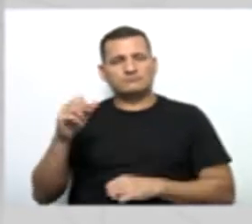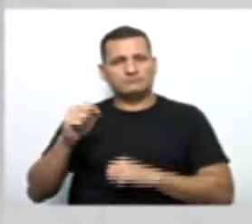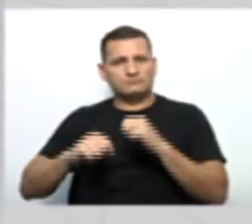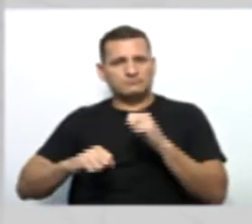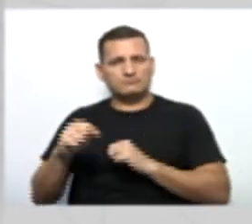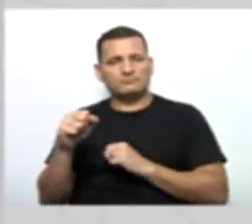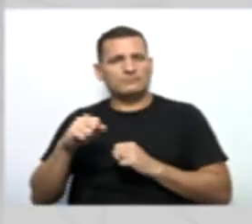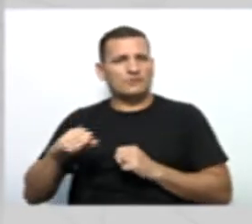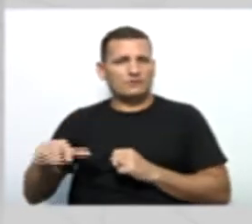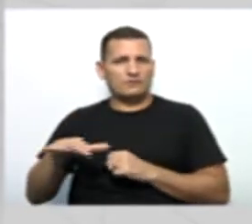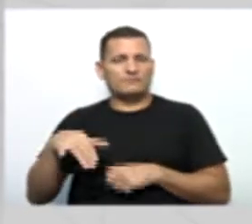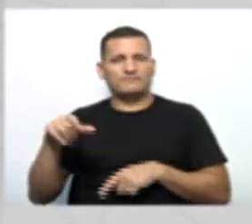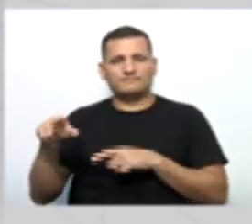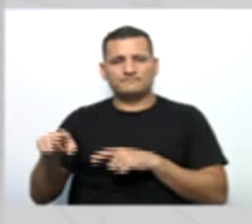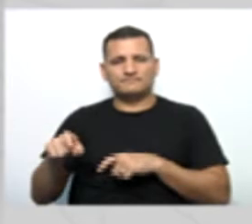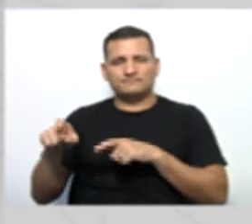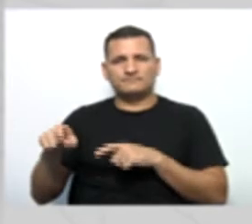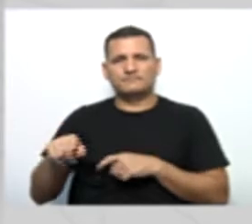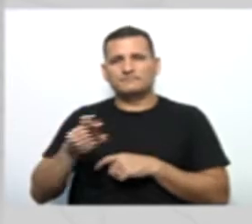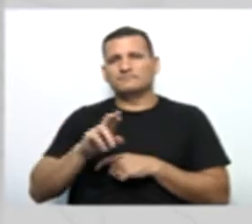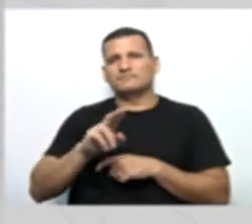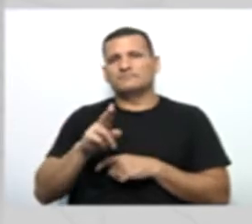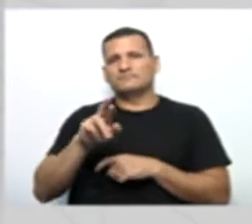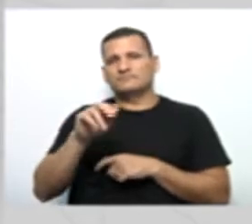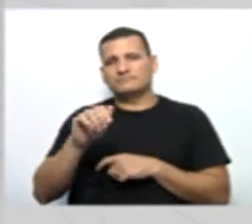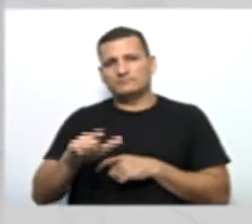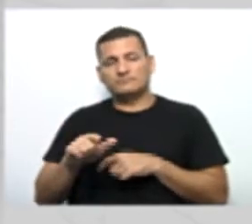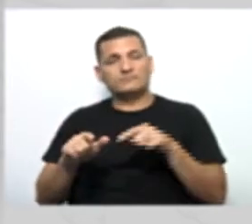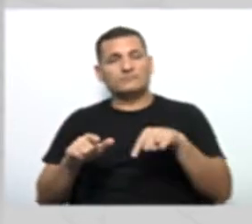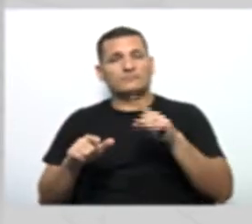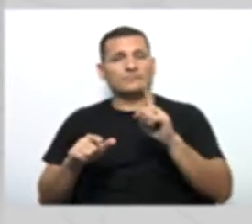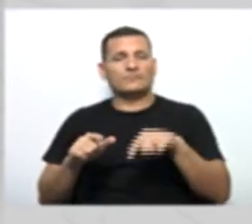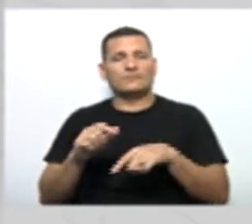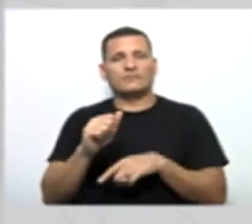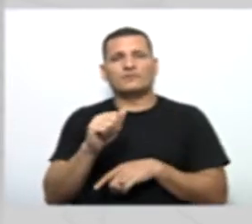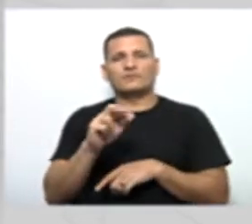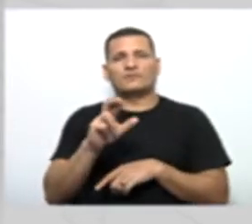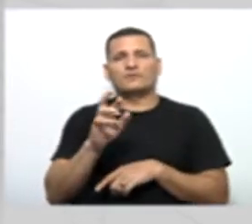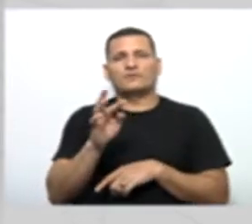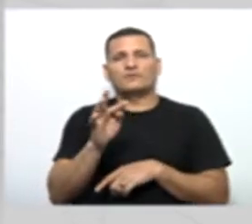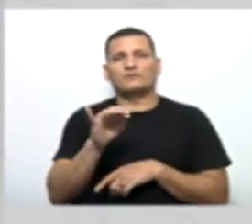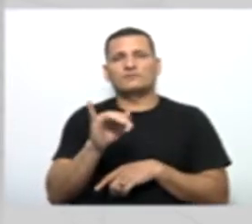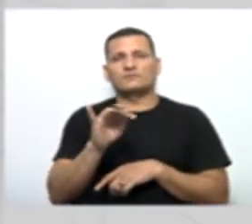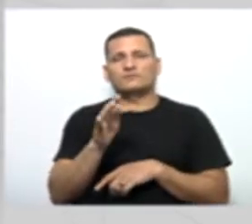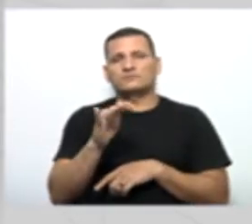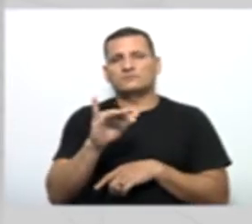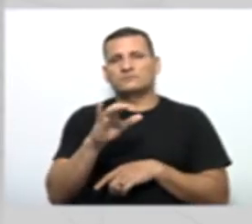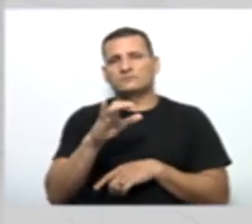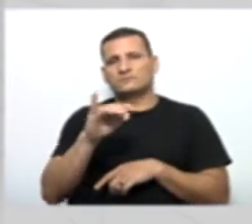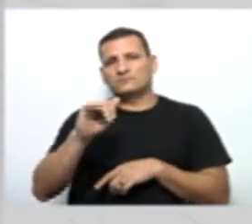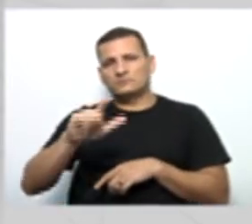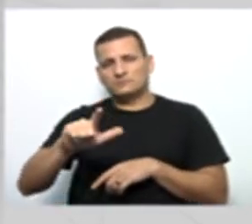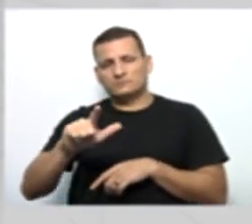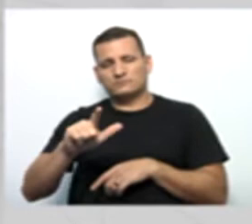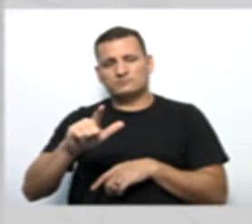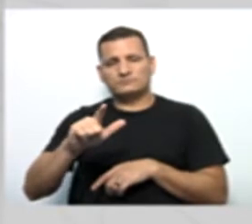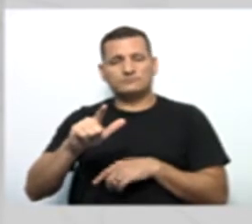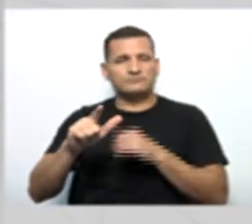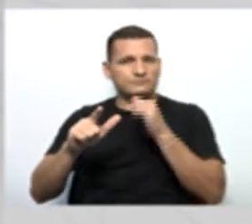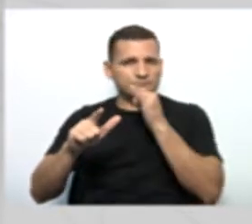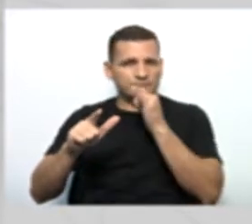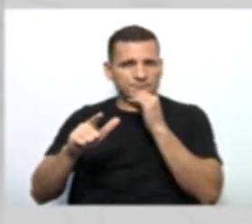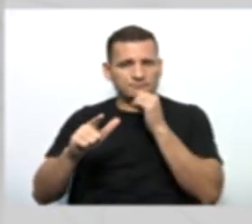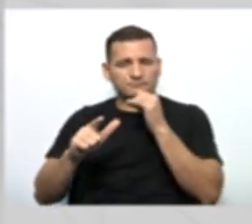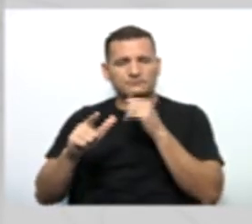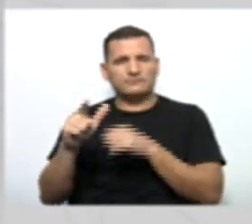Isso aqui se refere ao mesmo que é o ambiente artificial e o natural. Ou seja, quando nós fazemos alguma alteração em uma